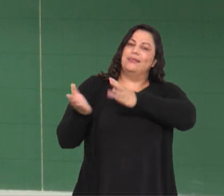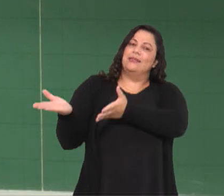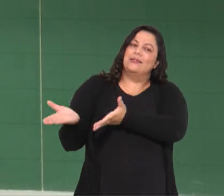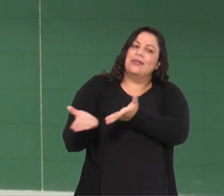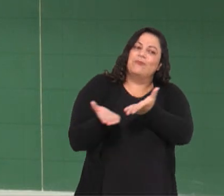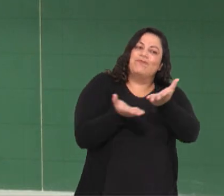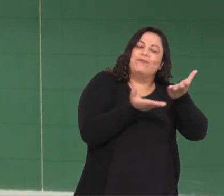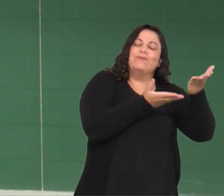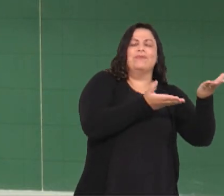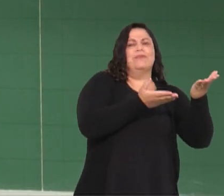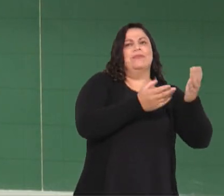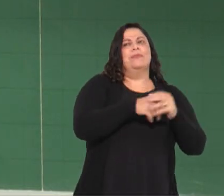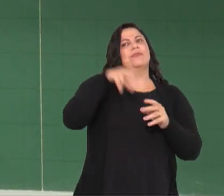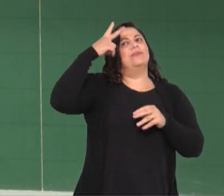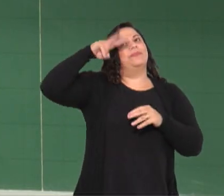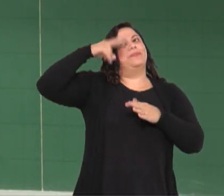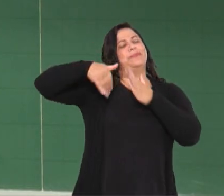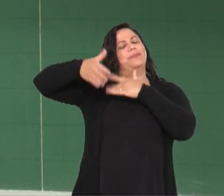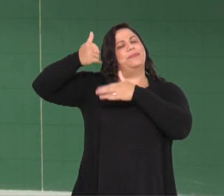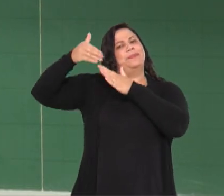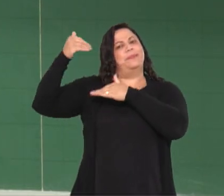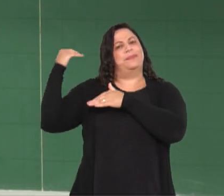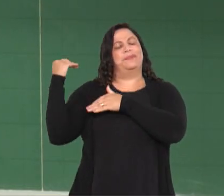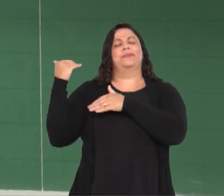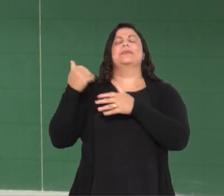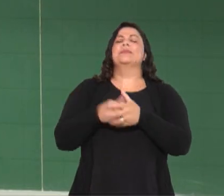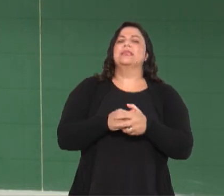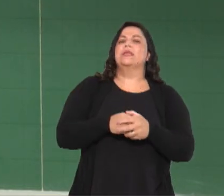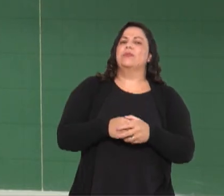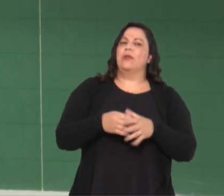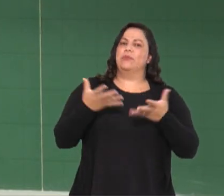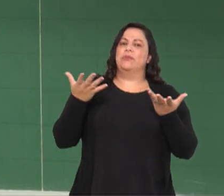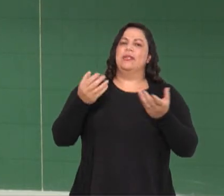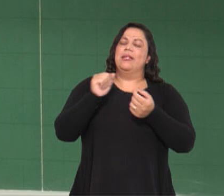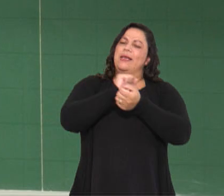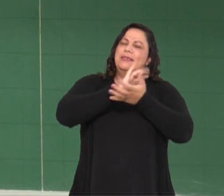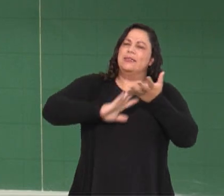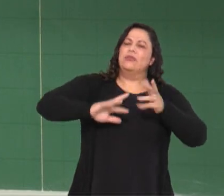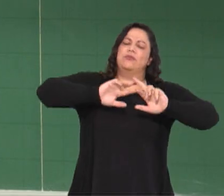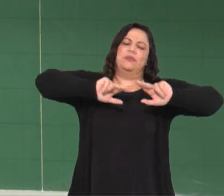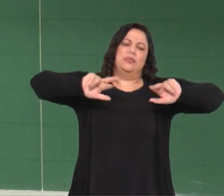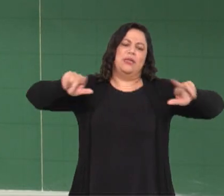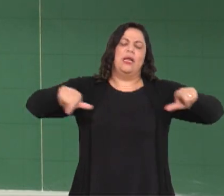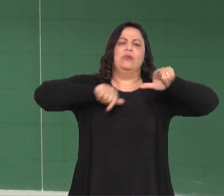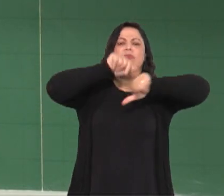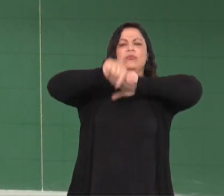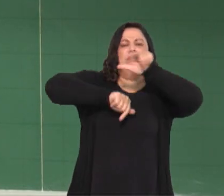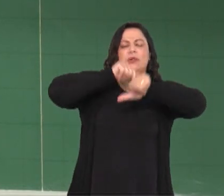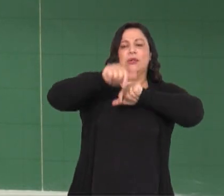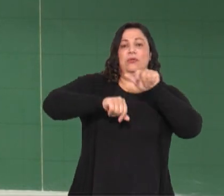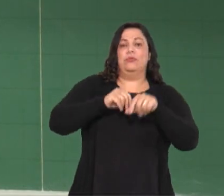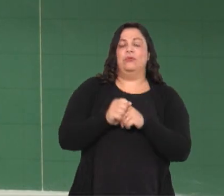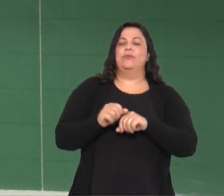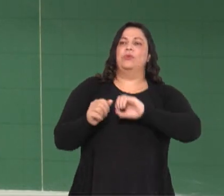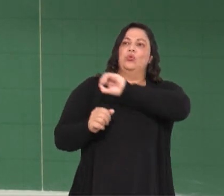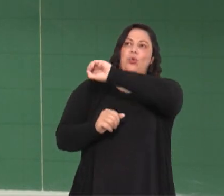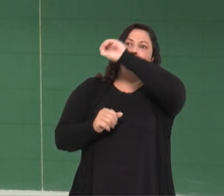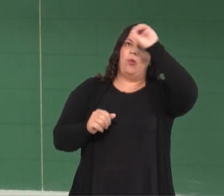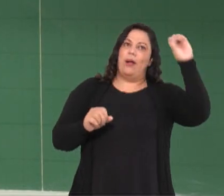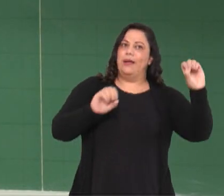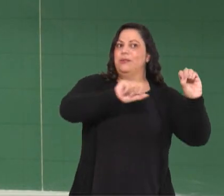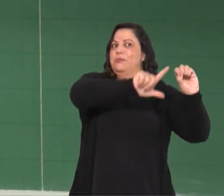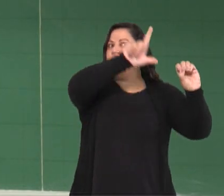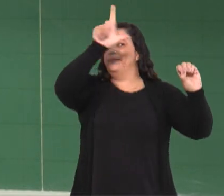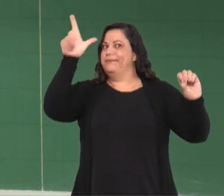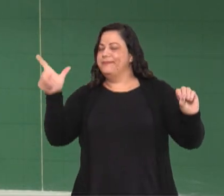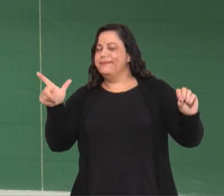alguns fatos históricos que contribuíram aí para o deslocamento do escoamento das atividades econômicas do oeste para o leste, né, do Paraná, que aí